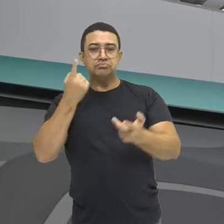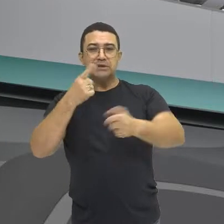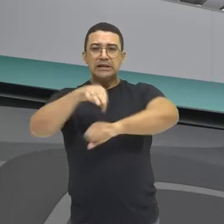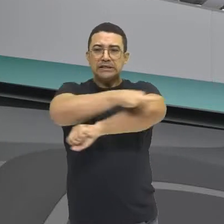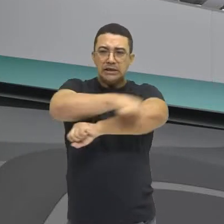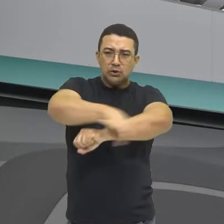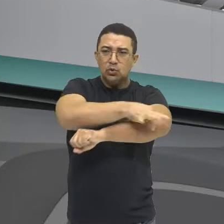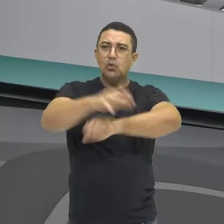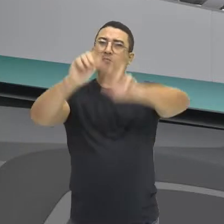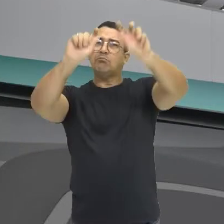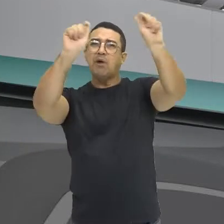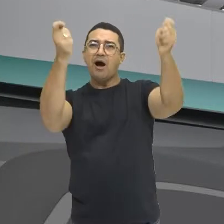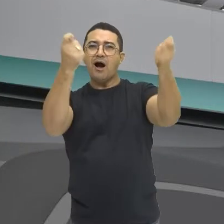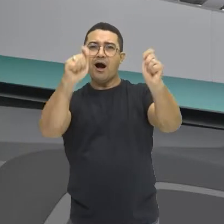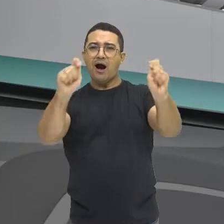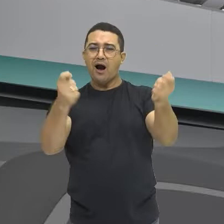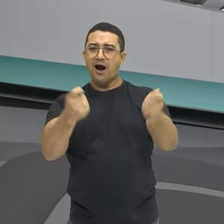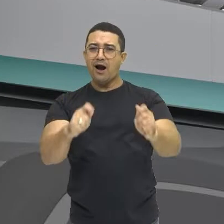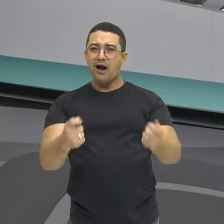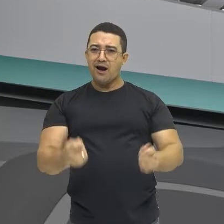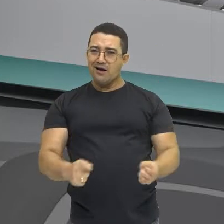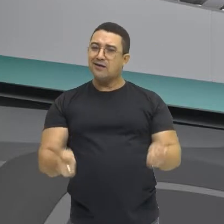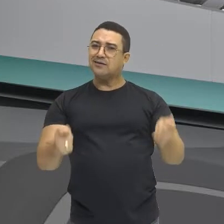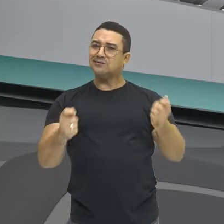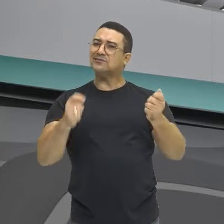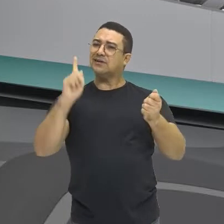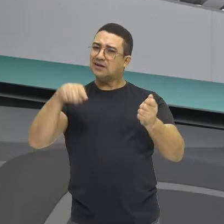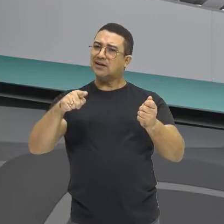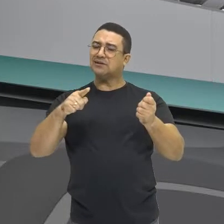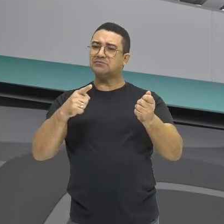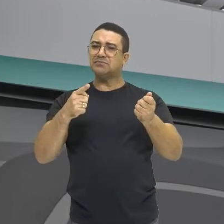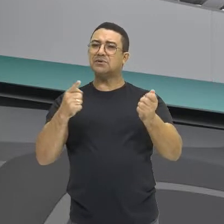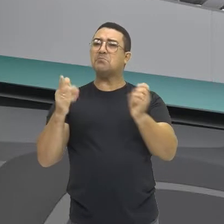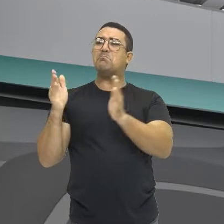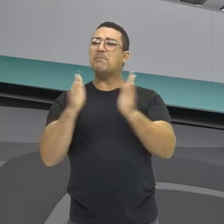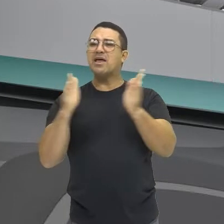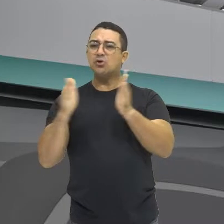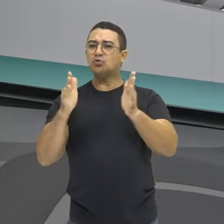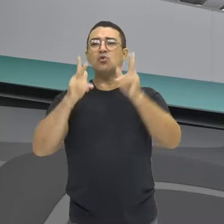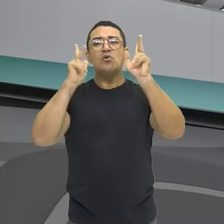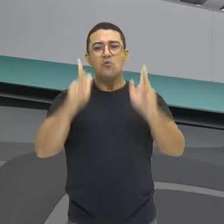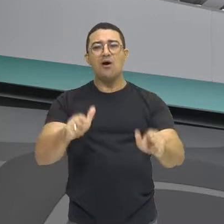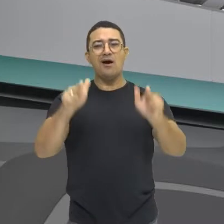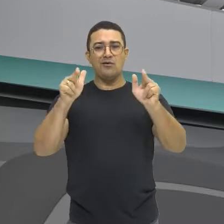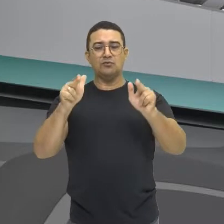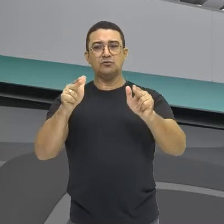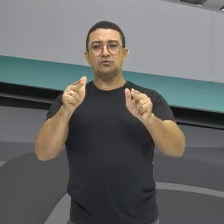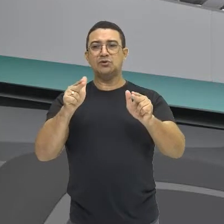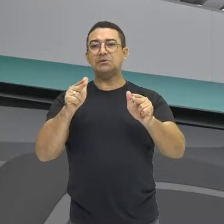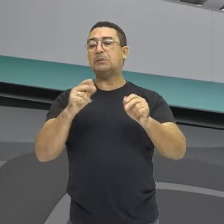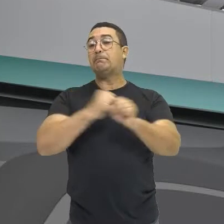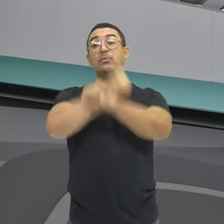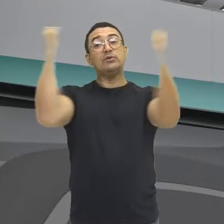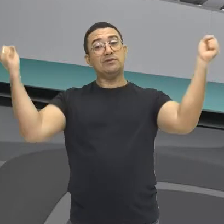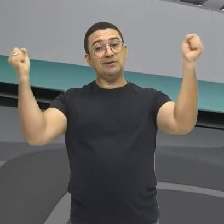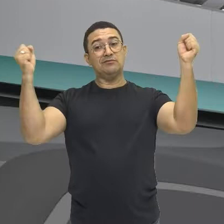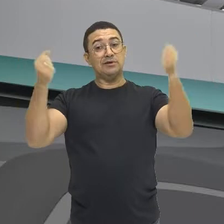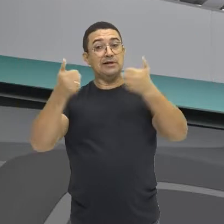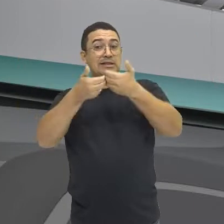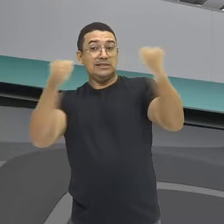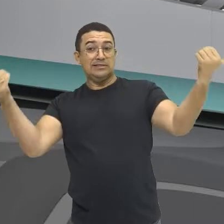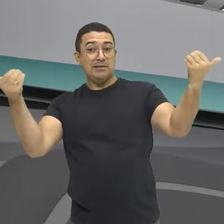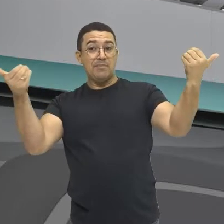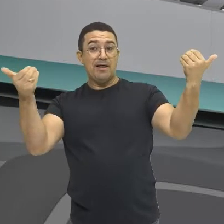a escultura. É como se elas fizessem parte do mesmo momento. Não conseguia se separar a arquitetura